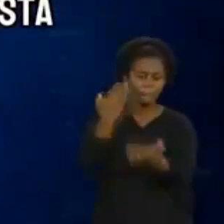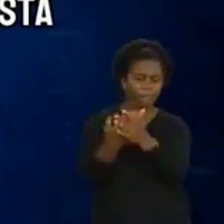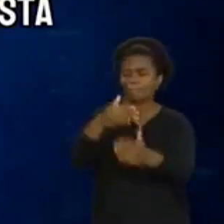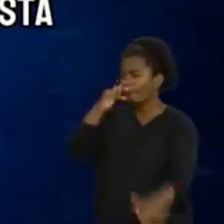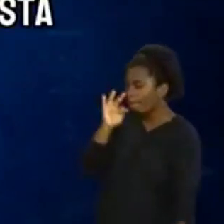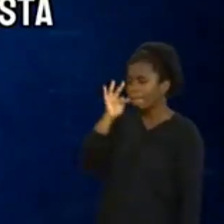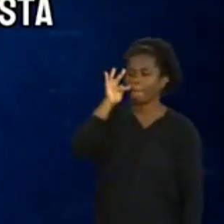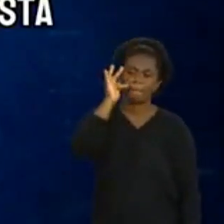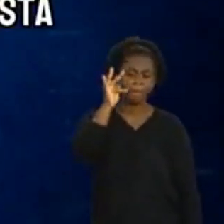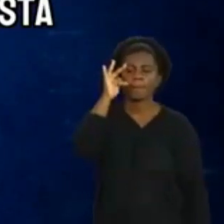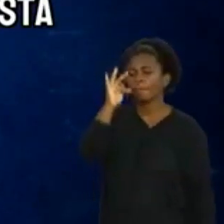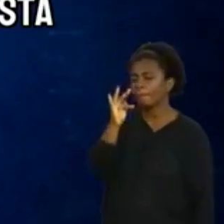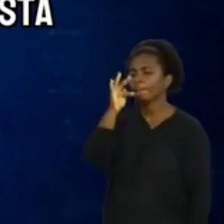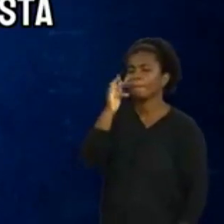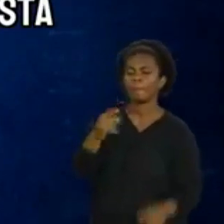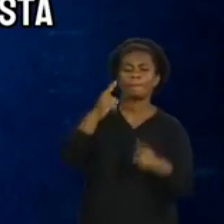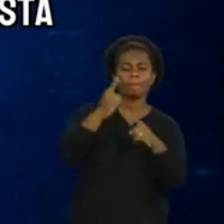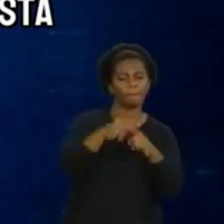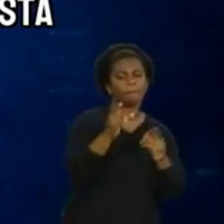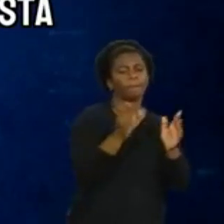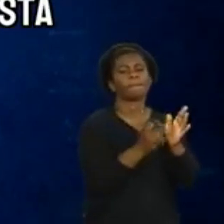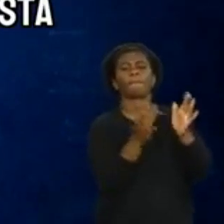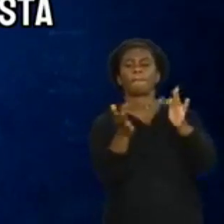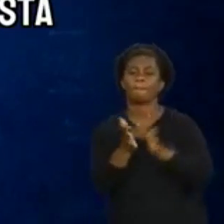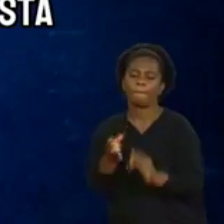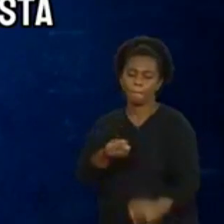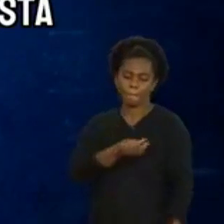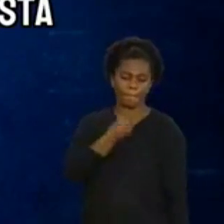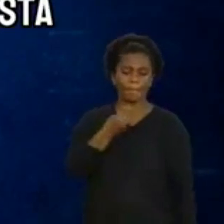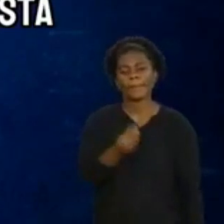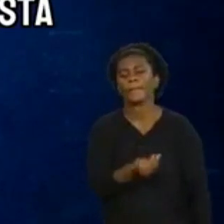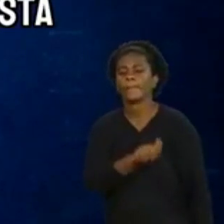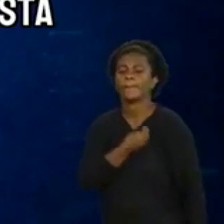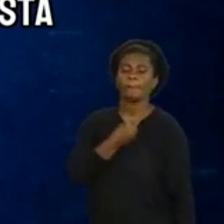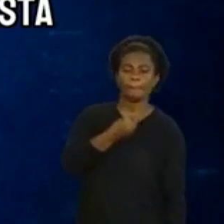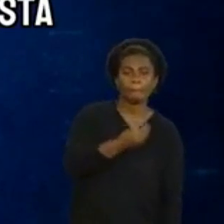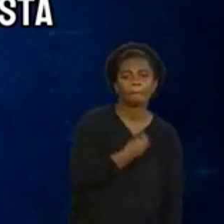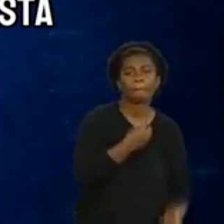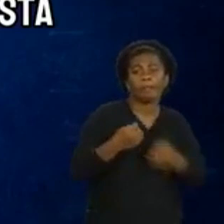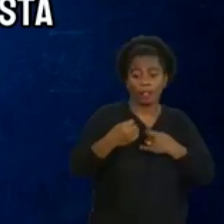no amanhã. Porque Ele vive.